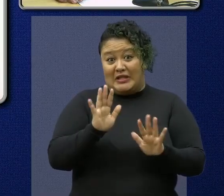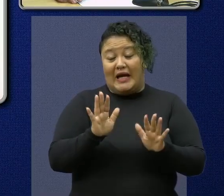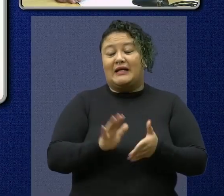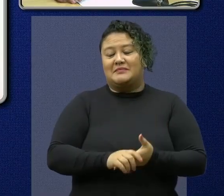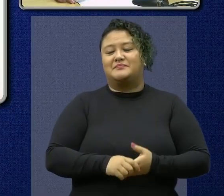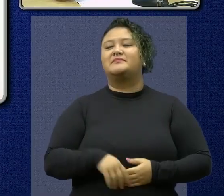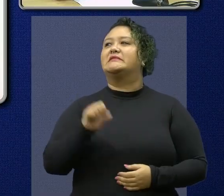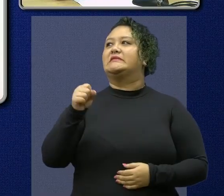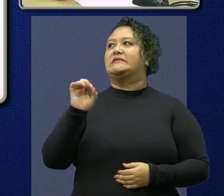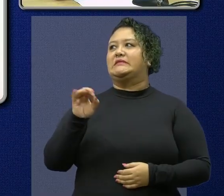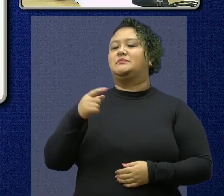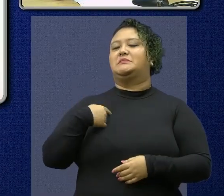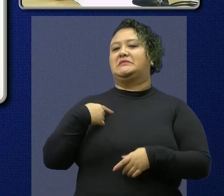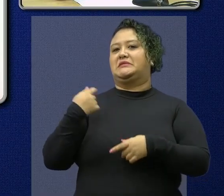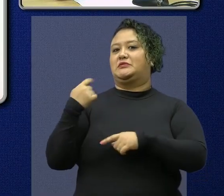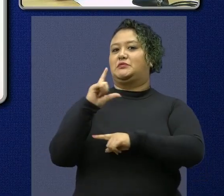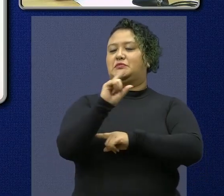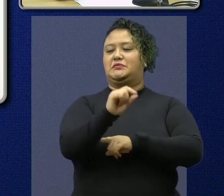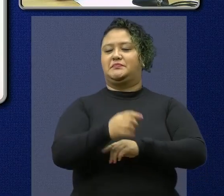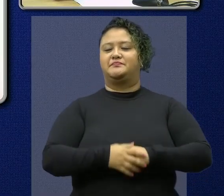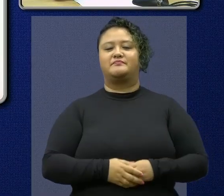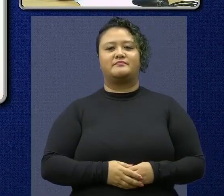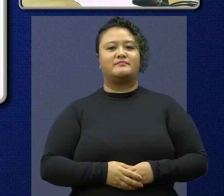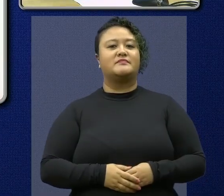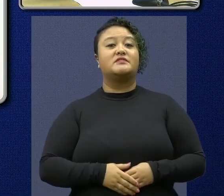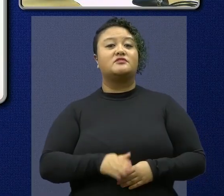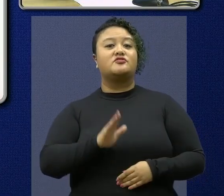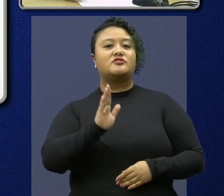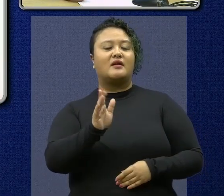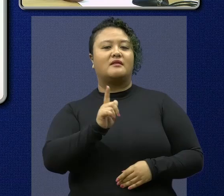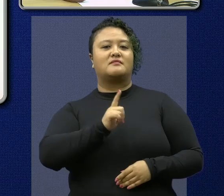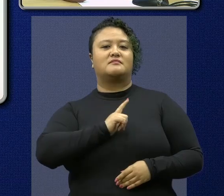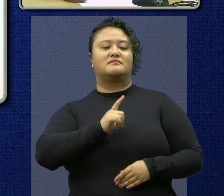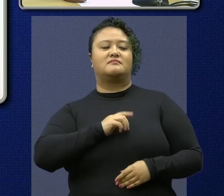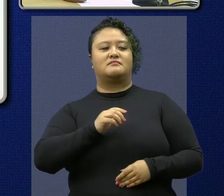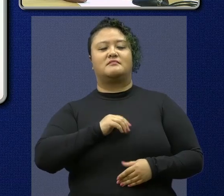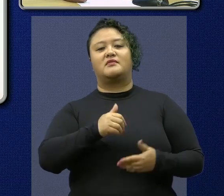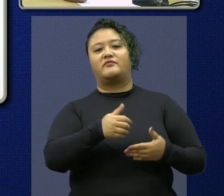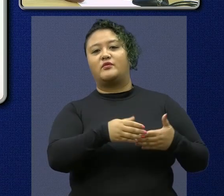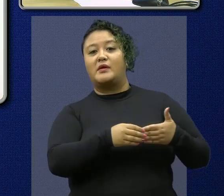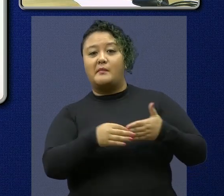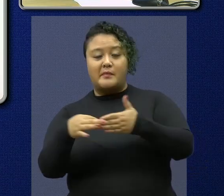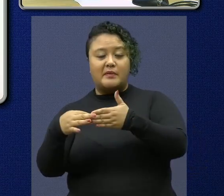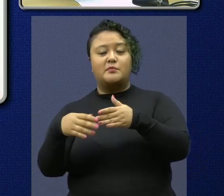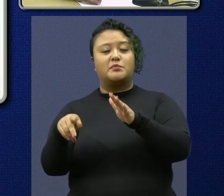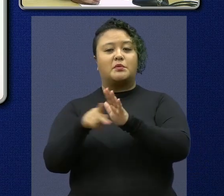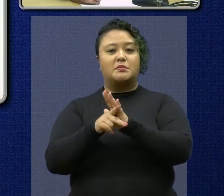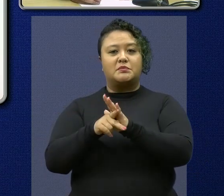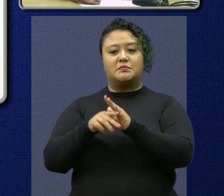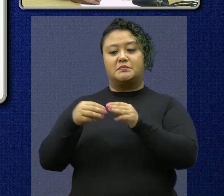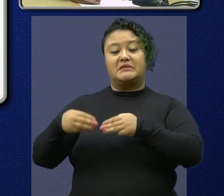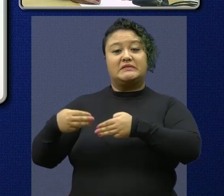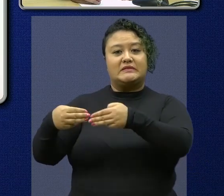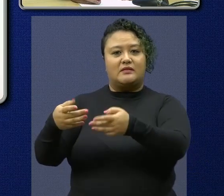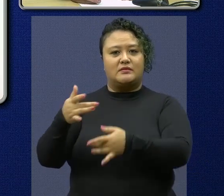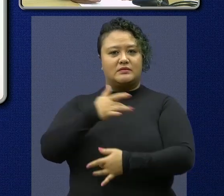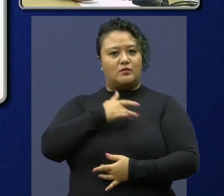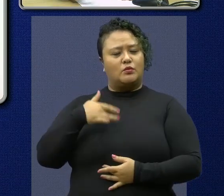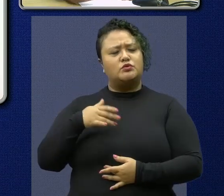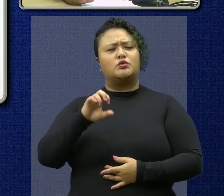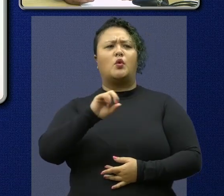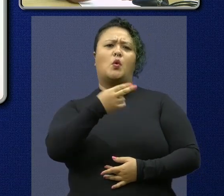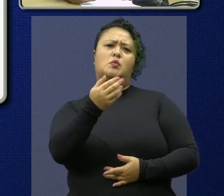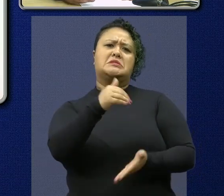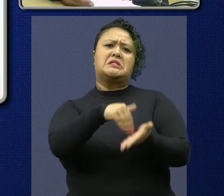mesmo encerrar. Se já foi encaminhado para o Ministério da Saúde ou para a Secretaria de Saúde do Estado